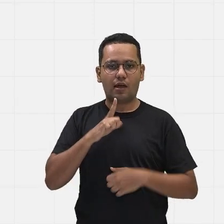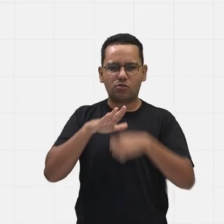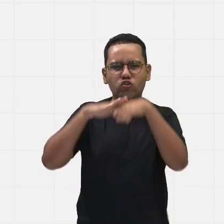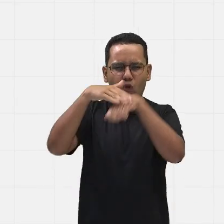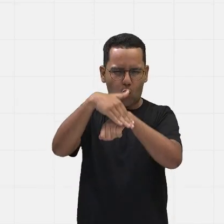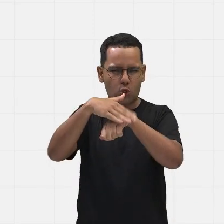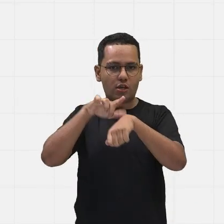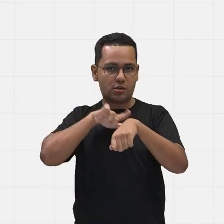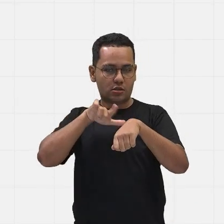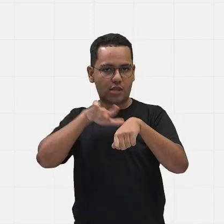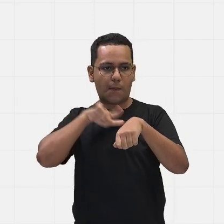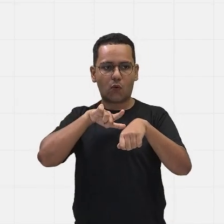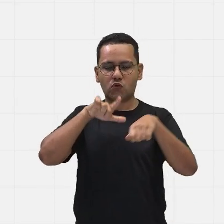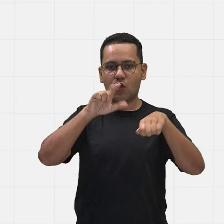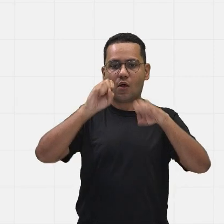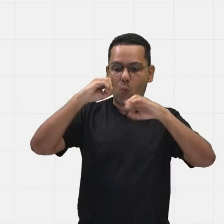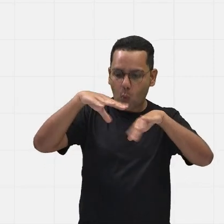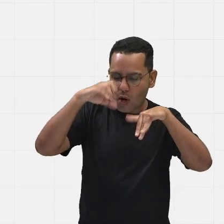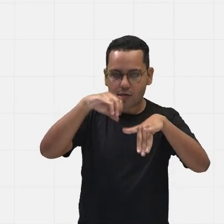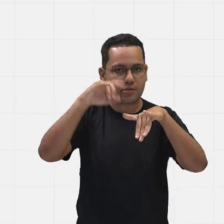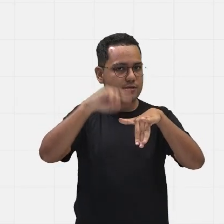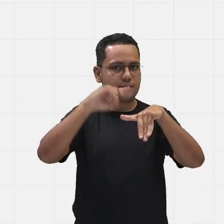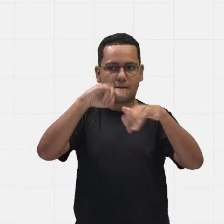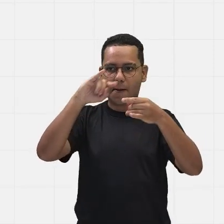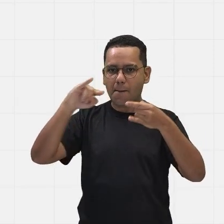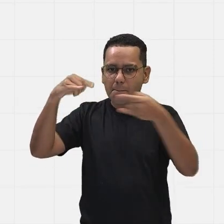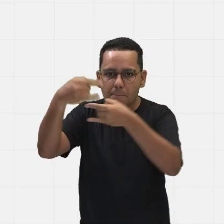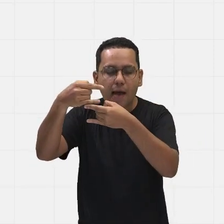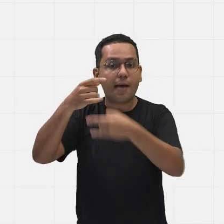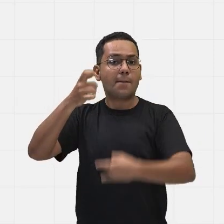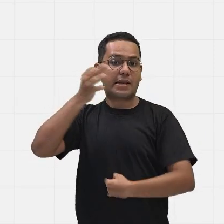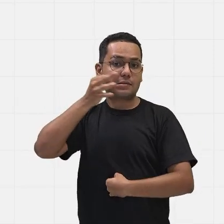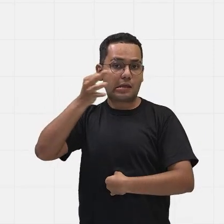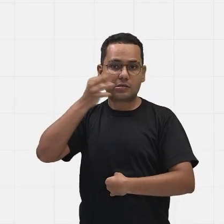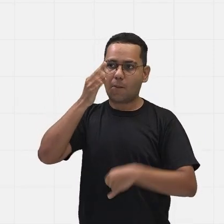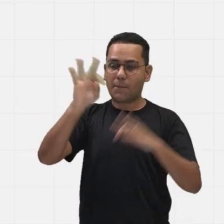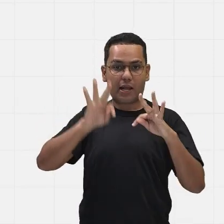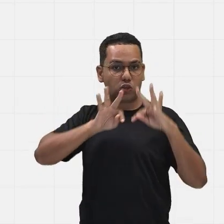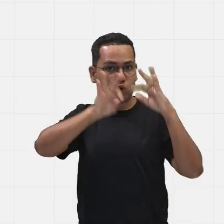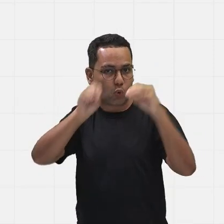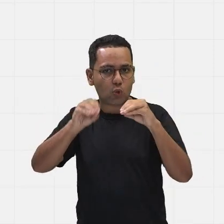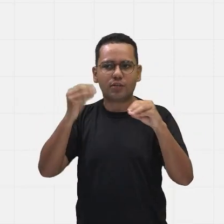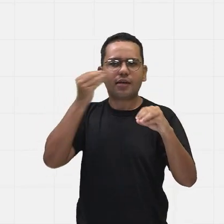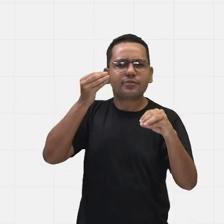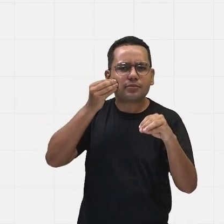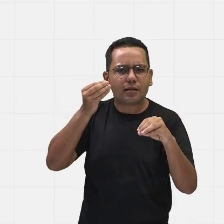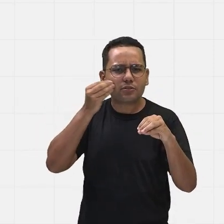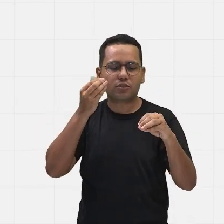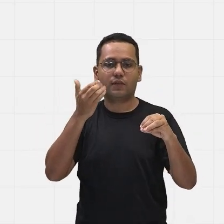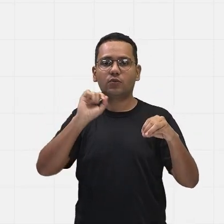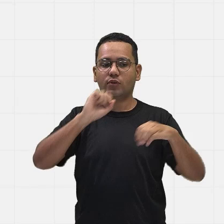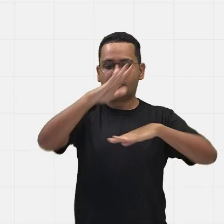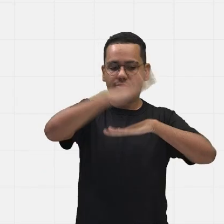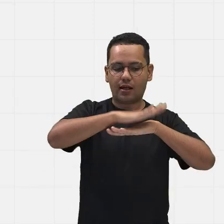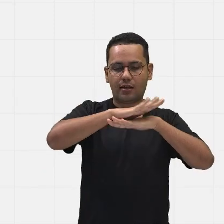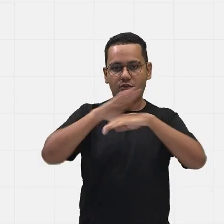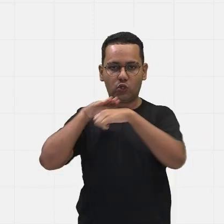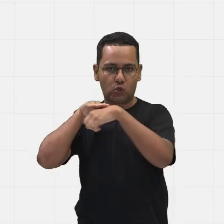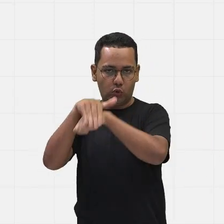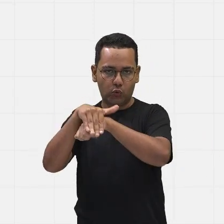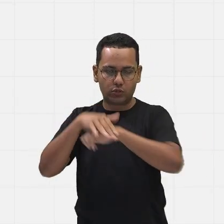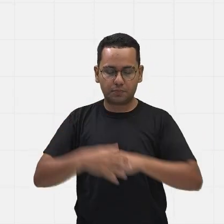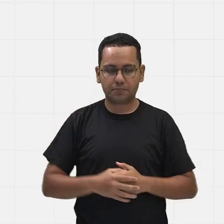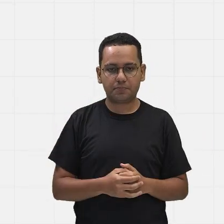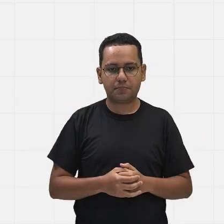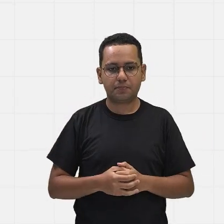7 estúdios. E aí a gente trabalha com 7 equipes, tá bom? Tanto à tarde quanto à noite, para